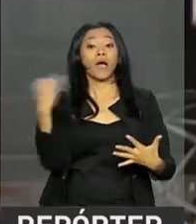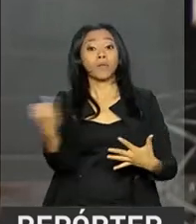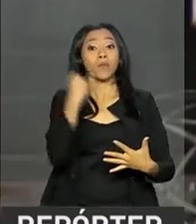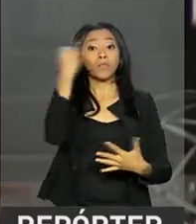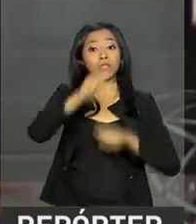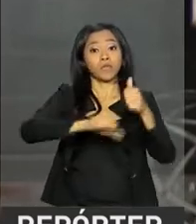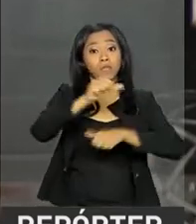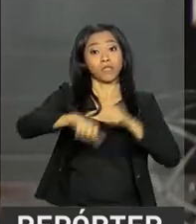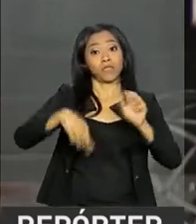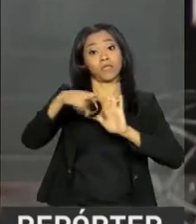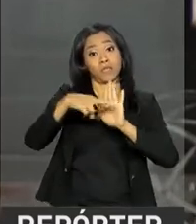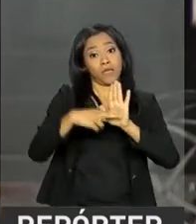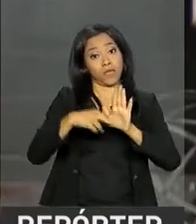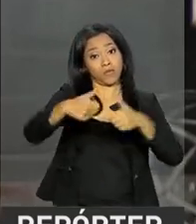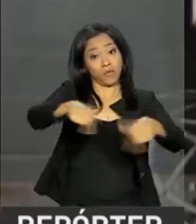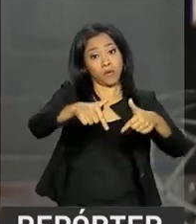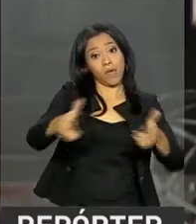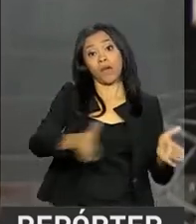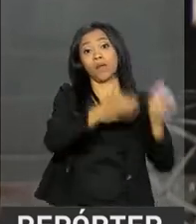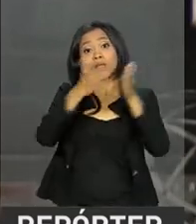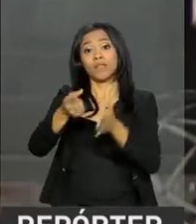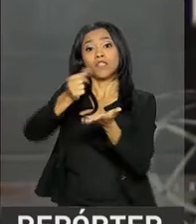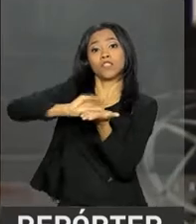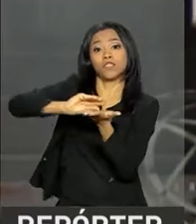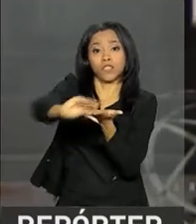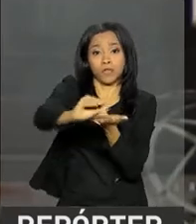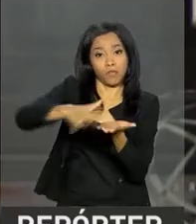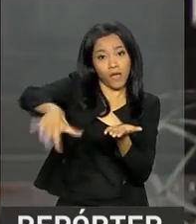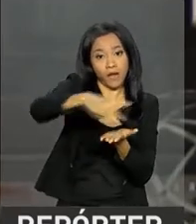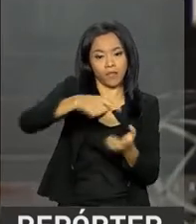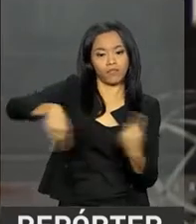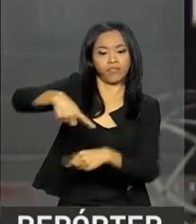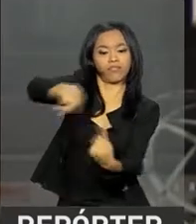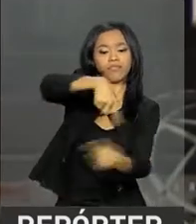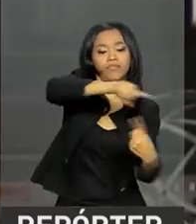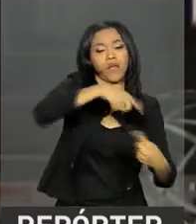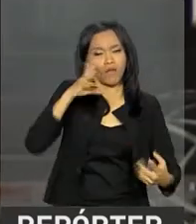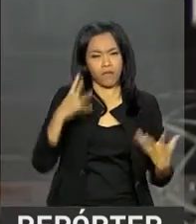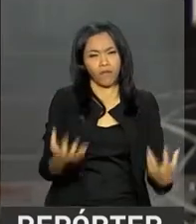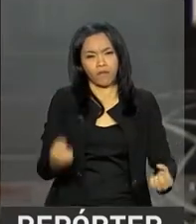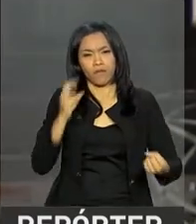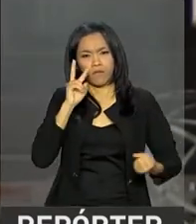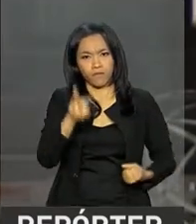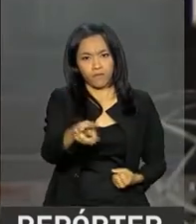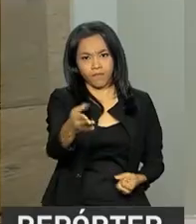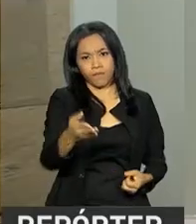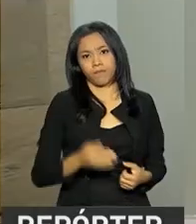trabalhista e da liberação de recursos para movimentar o setor. Vamos ver.